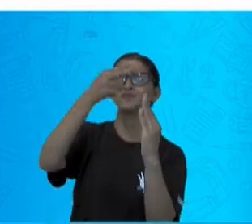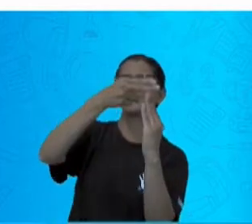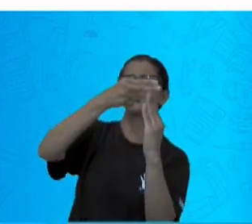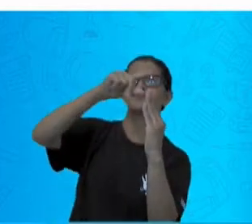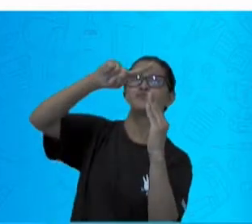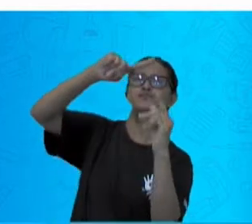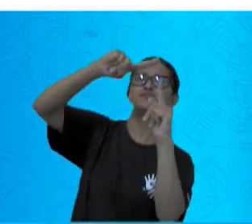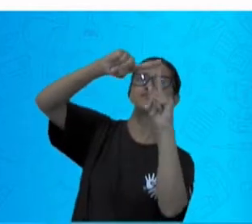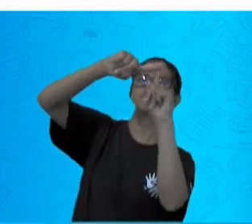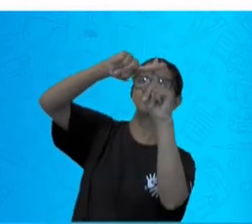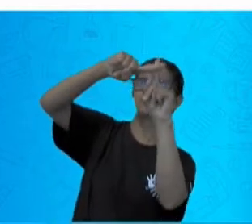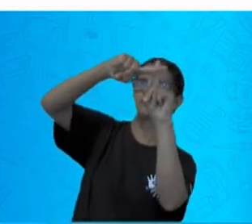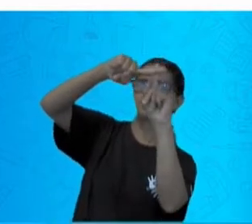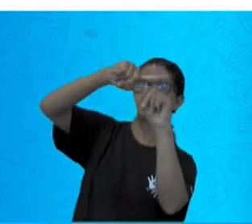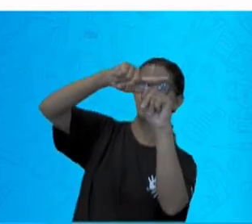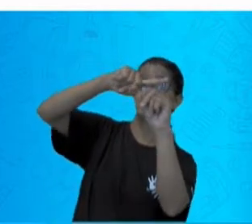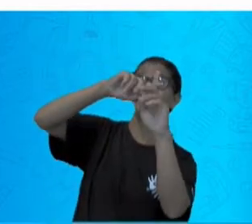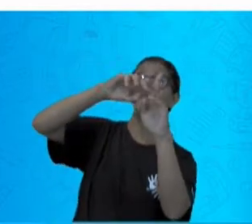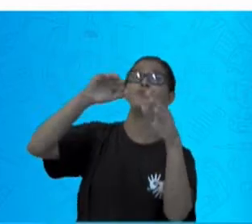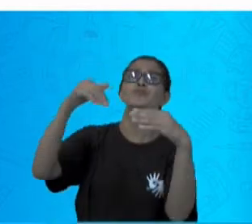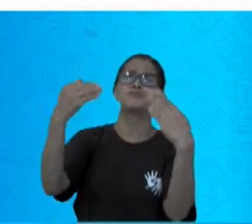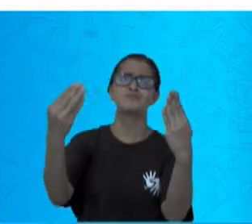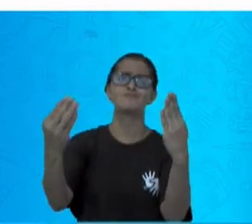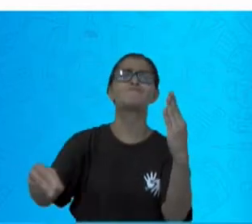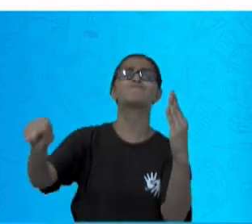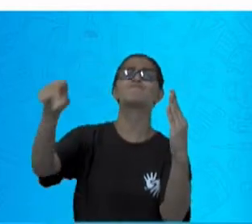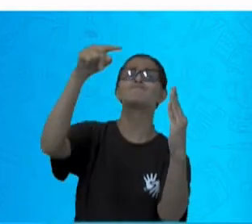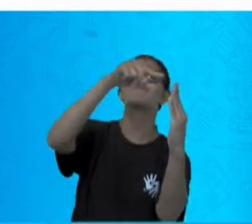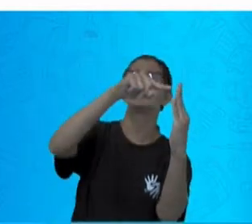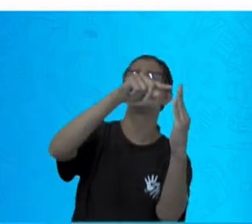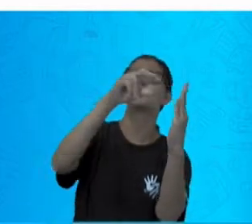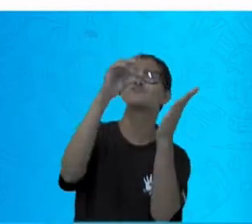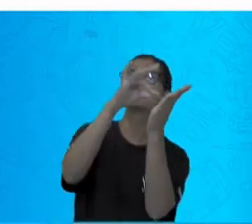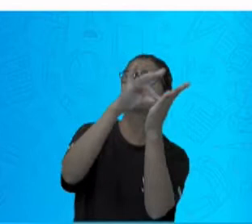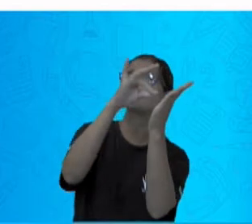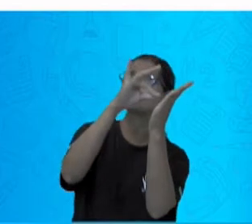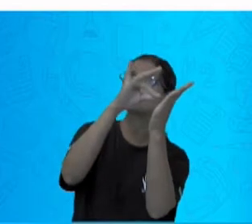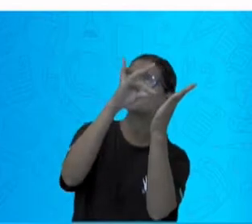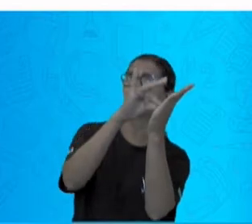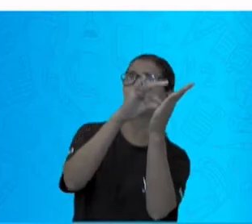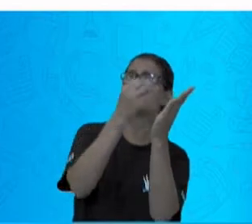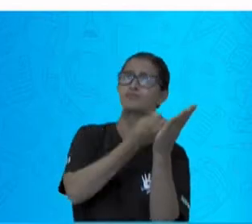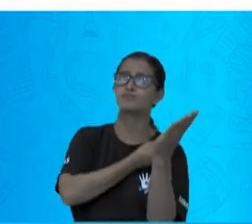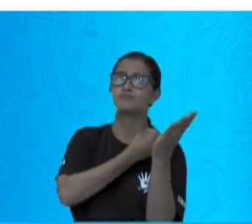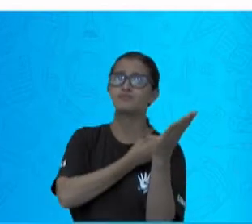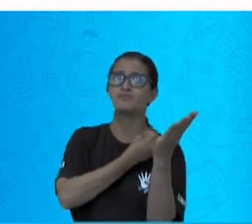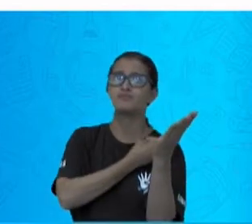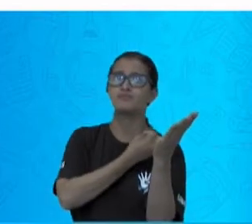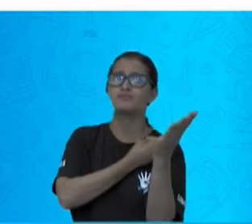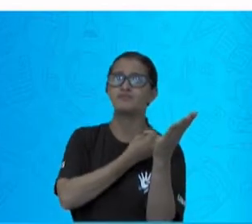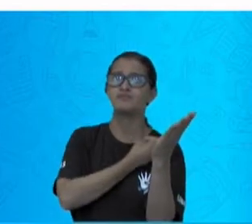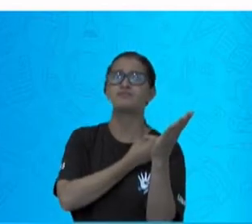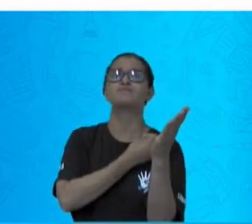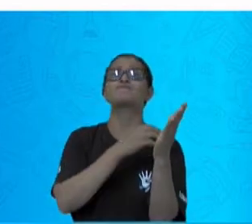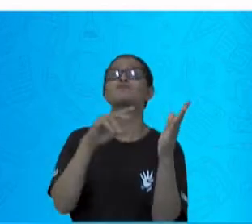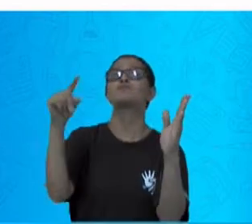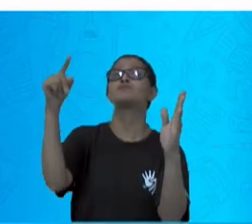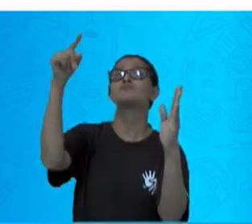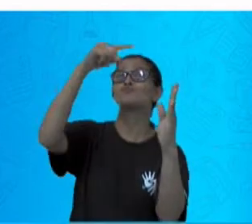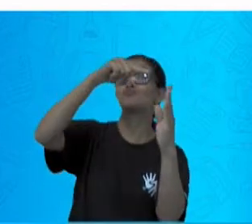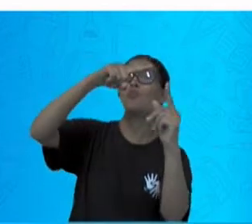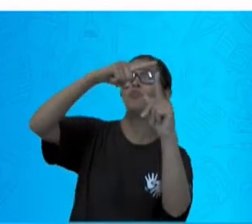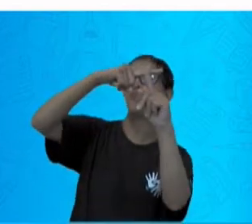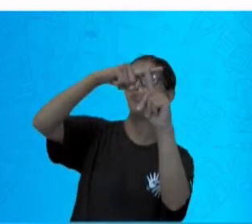positivo. Quando a base for um expoente real, for um número real e o expoente for